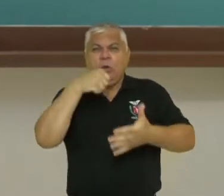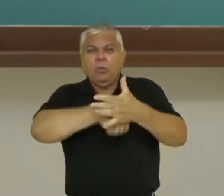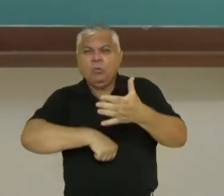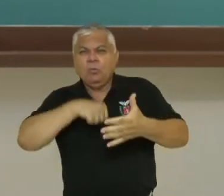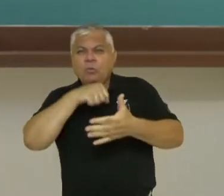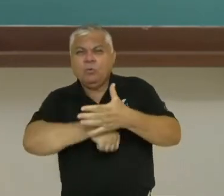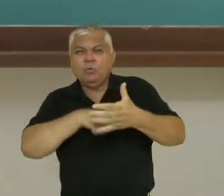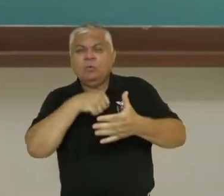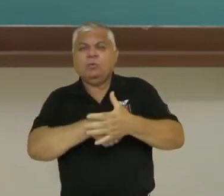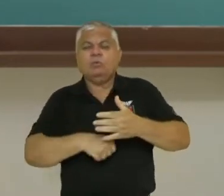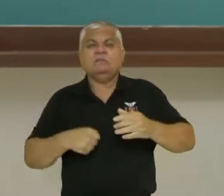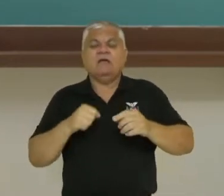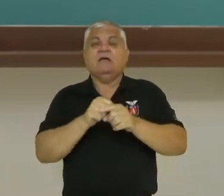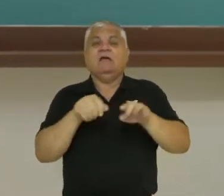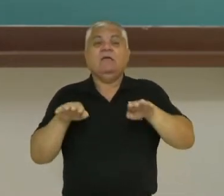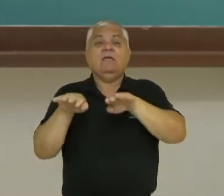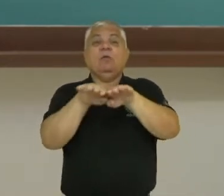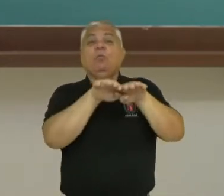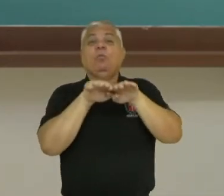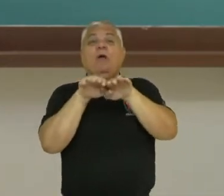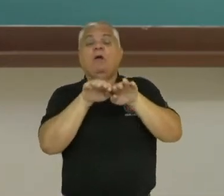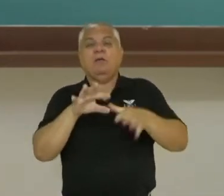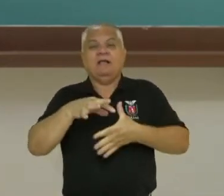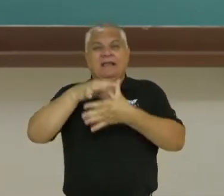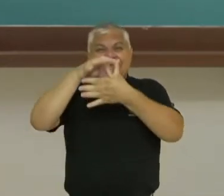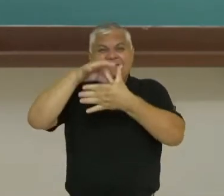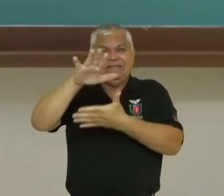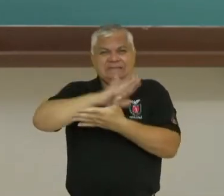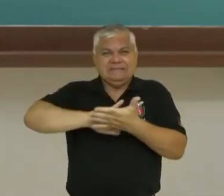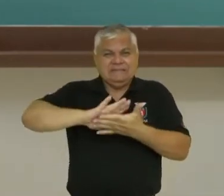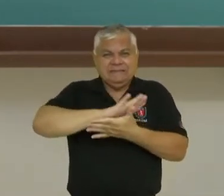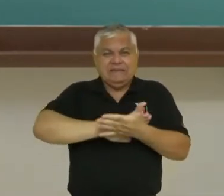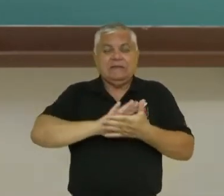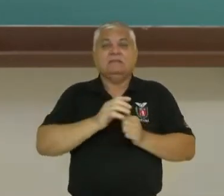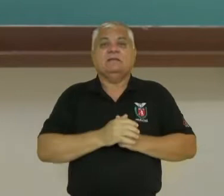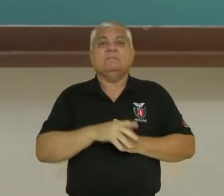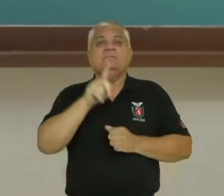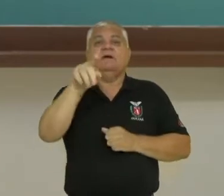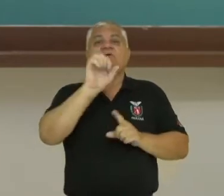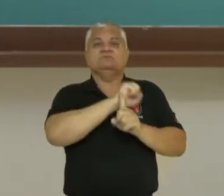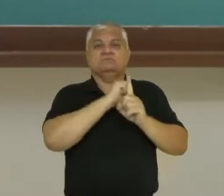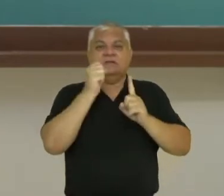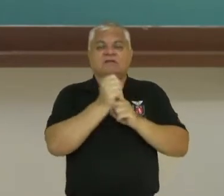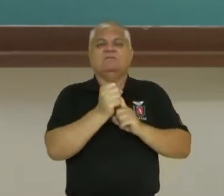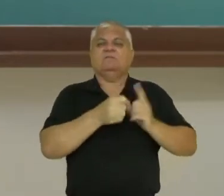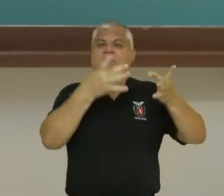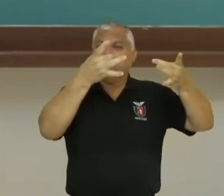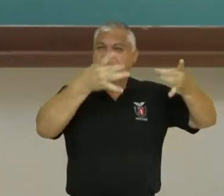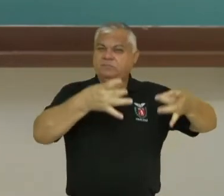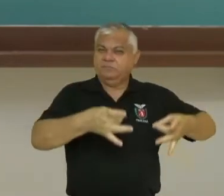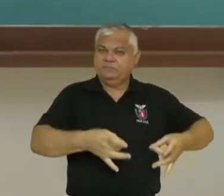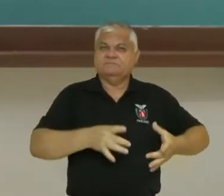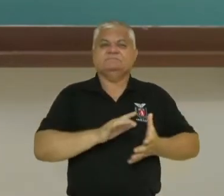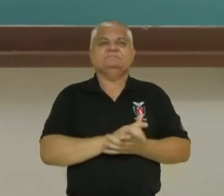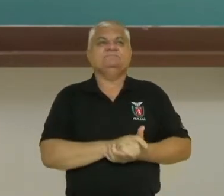sem nenhum líder, e o socialismo. E é o socialismo que nós vamos dar uma aprofundada nessa aula.